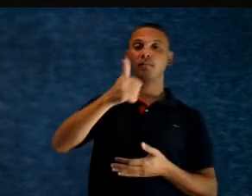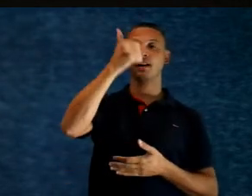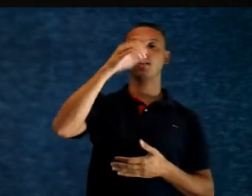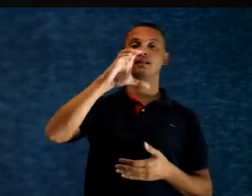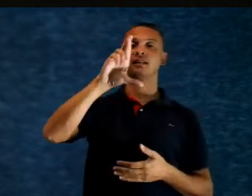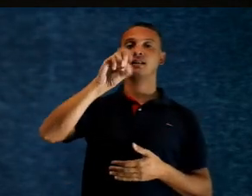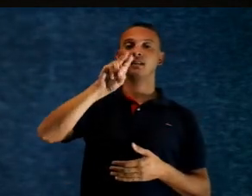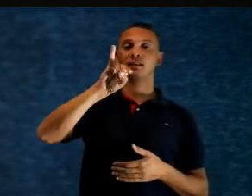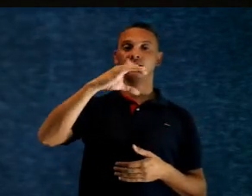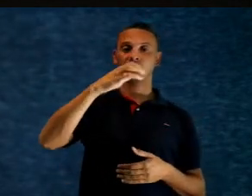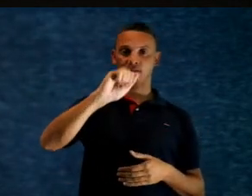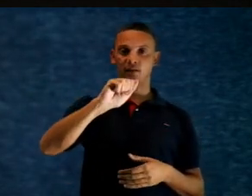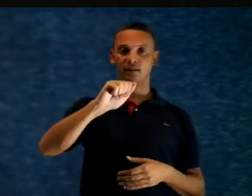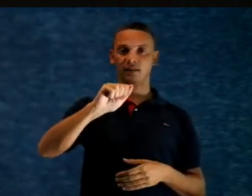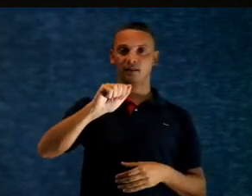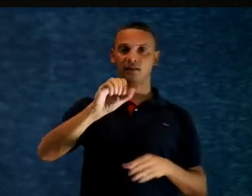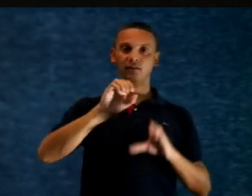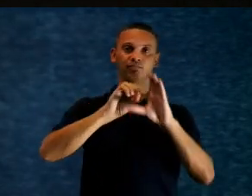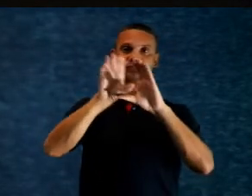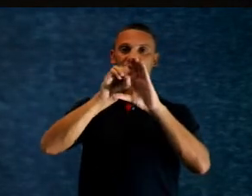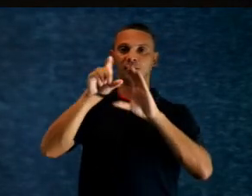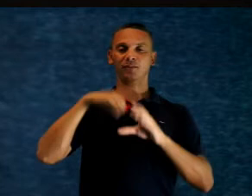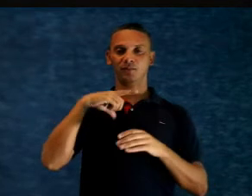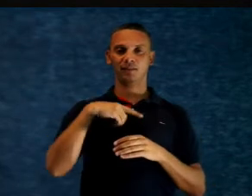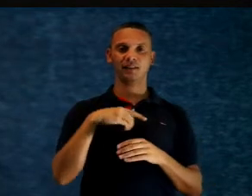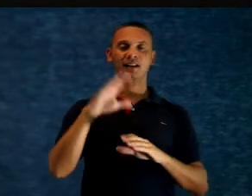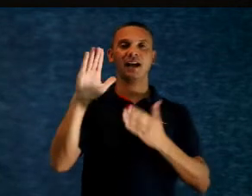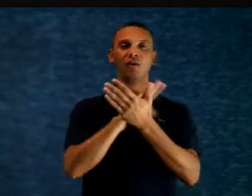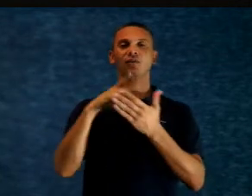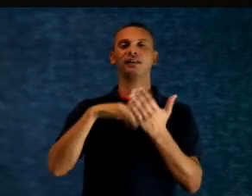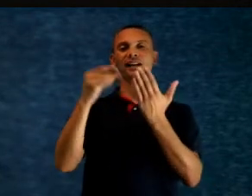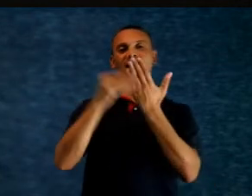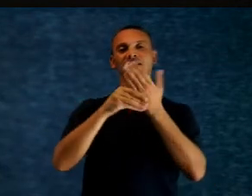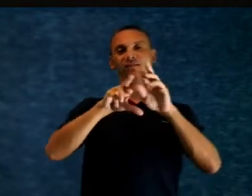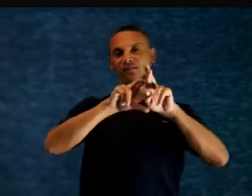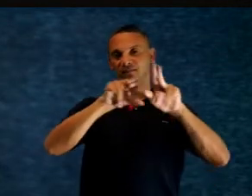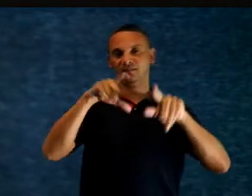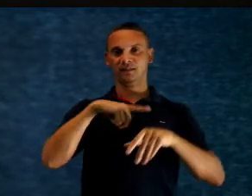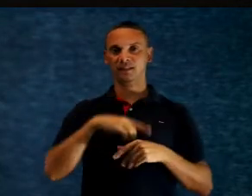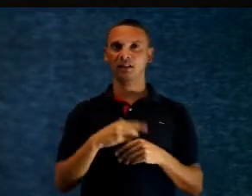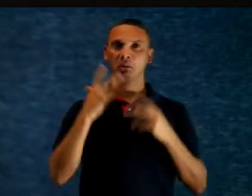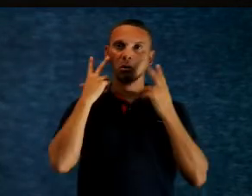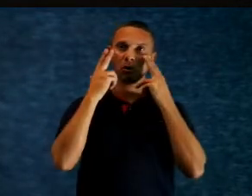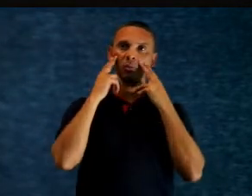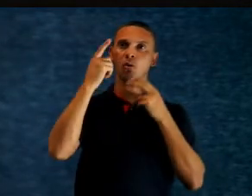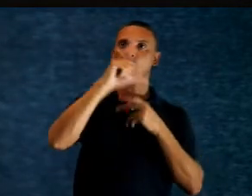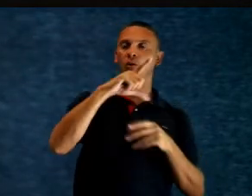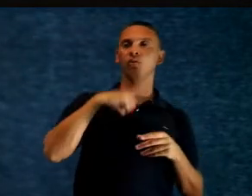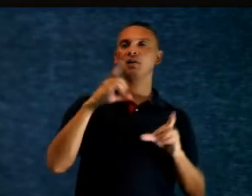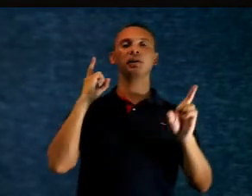sebos, né? Sebos físicos, como há vários em Belo Horizonte, ou como o grande